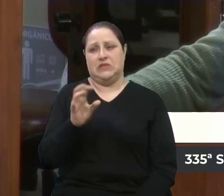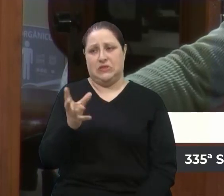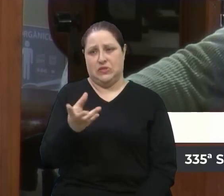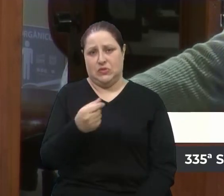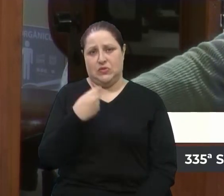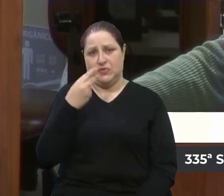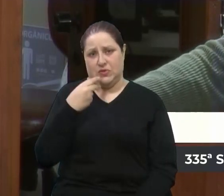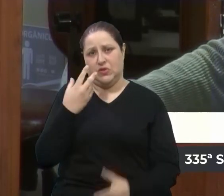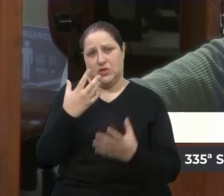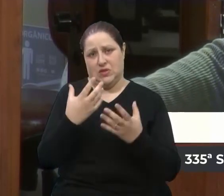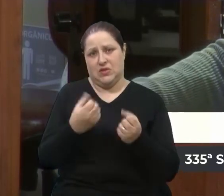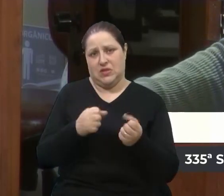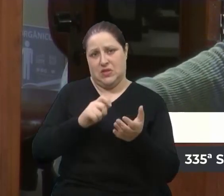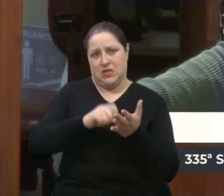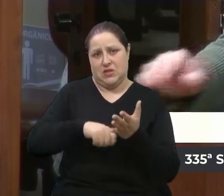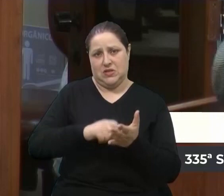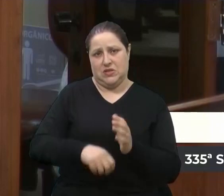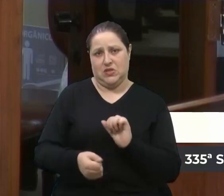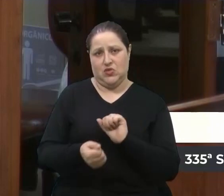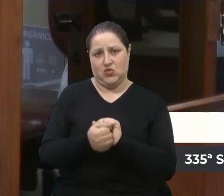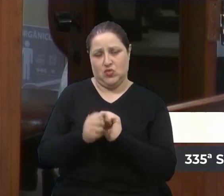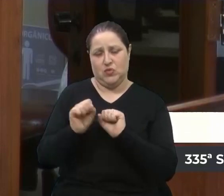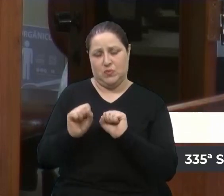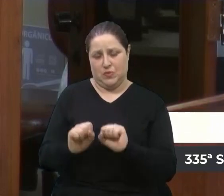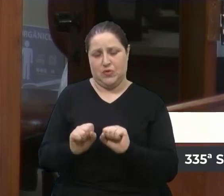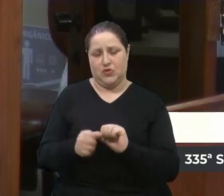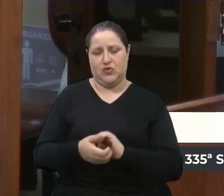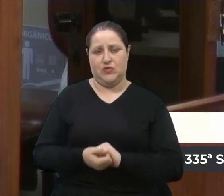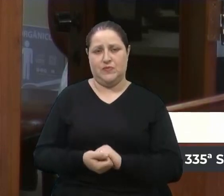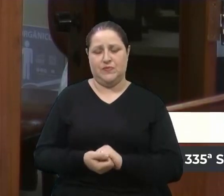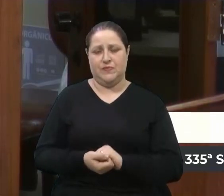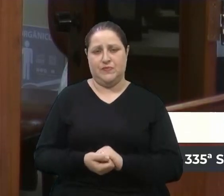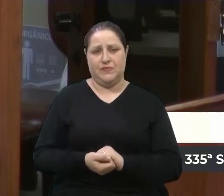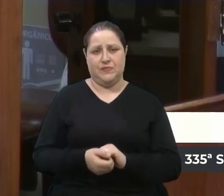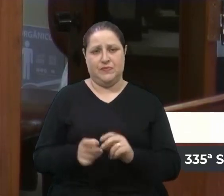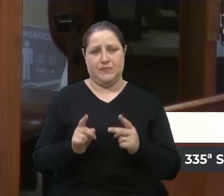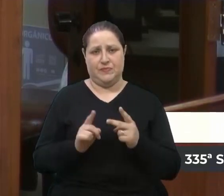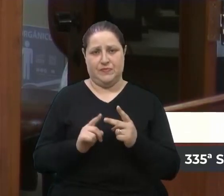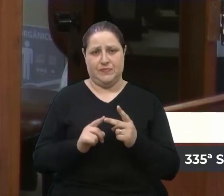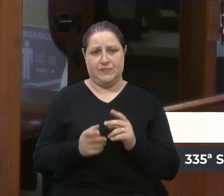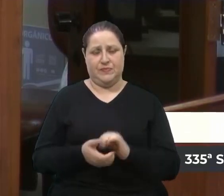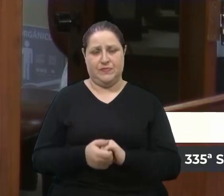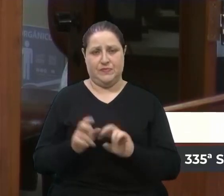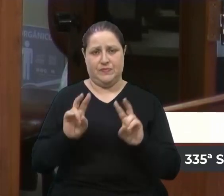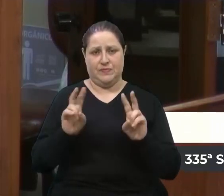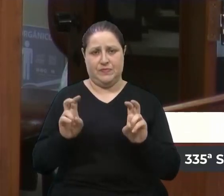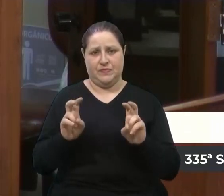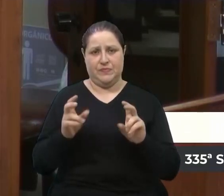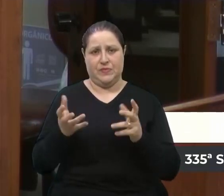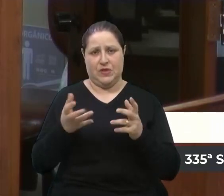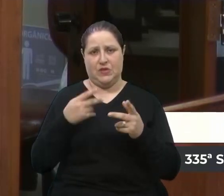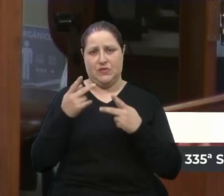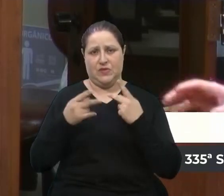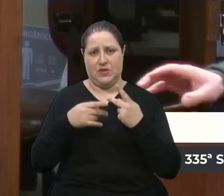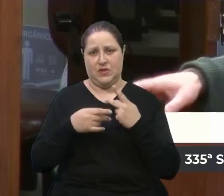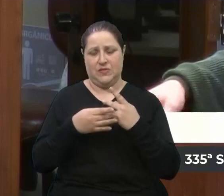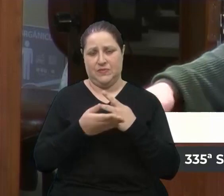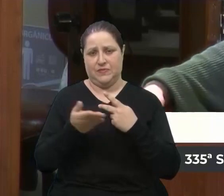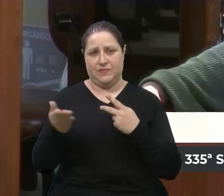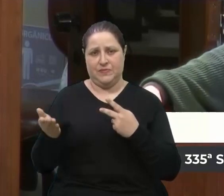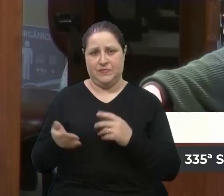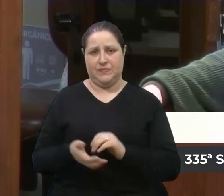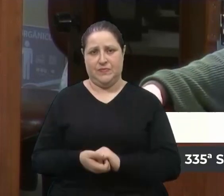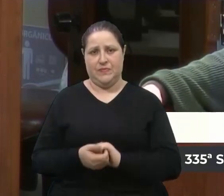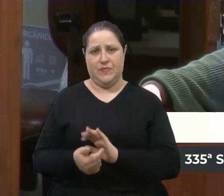gostariam de assinar junto, a gente coloca à disposição. Segundo assunto que eu quero trazer a todos vocês, quero